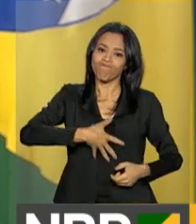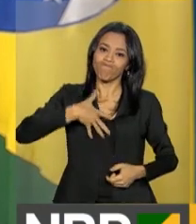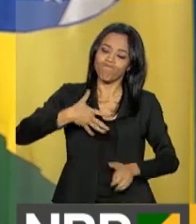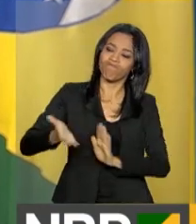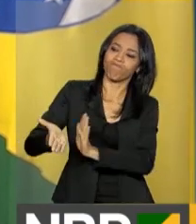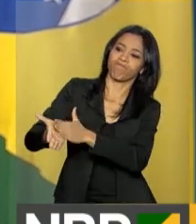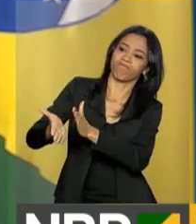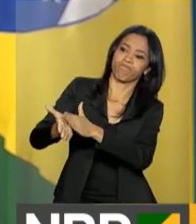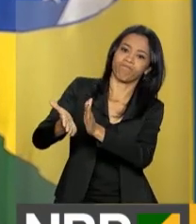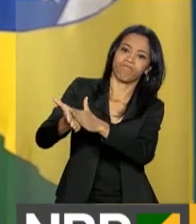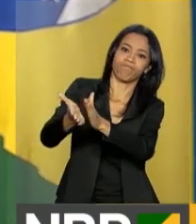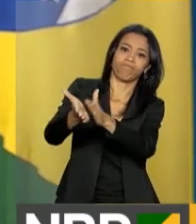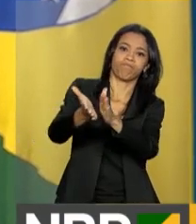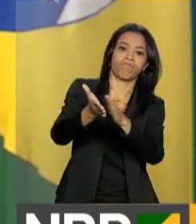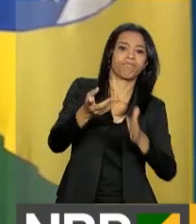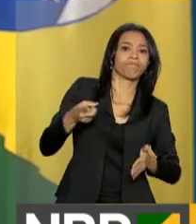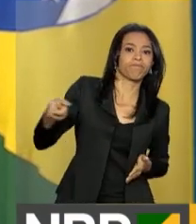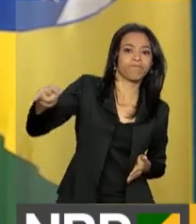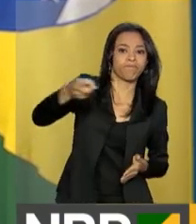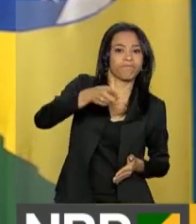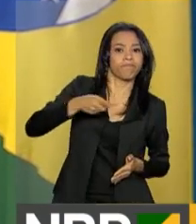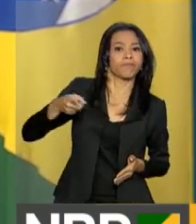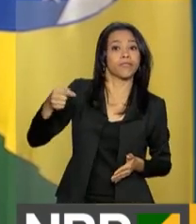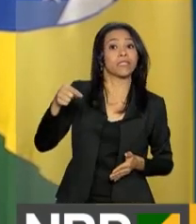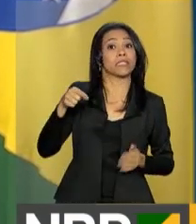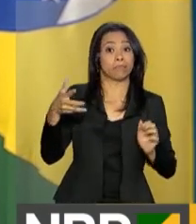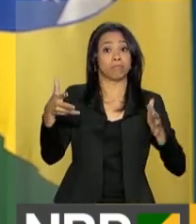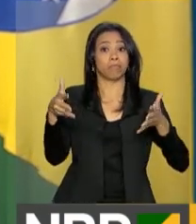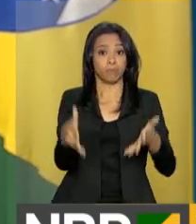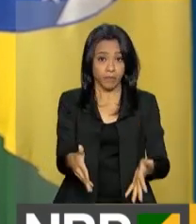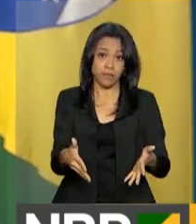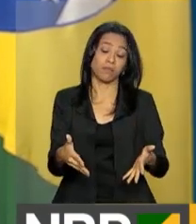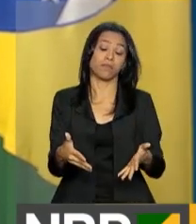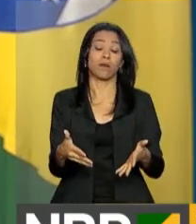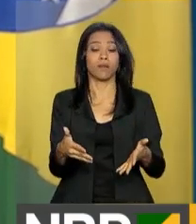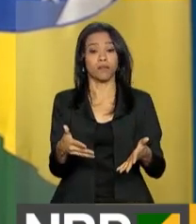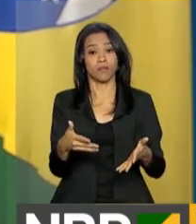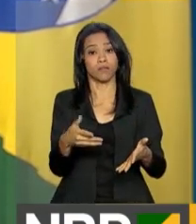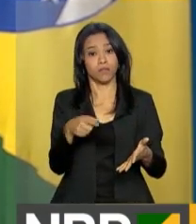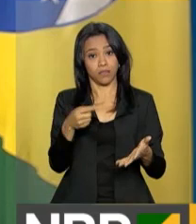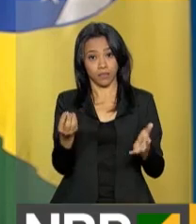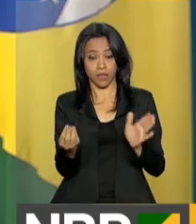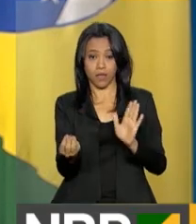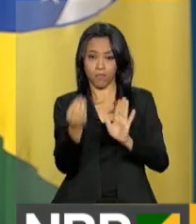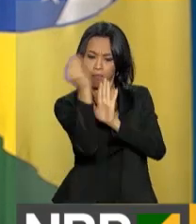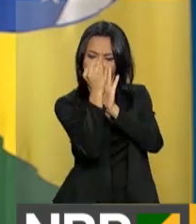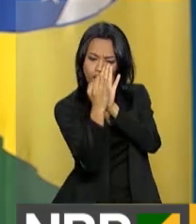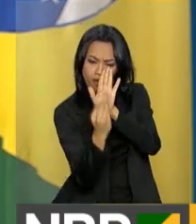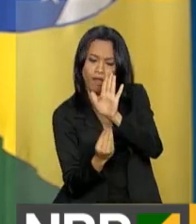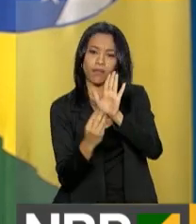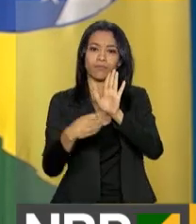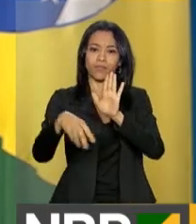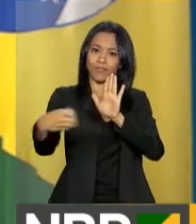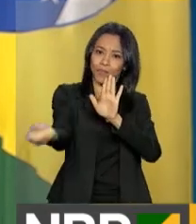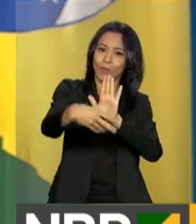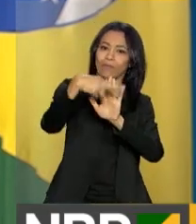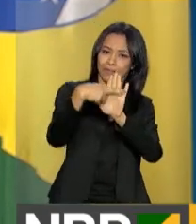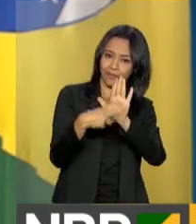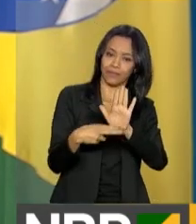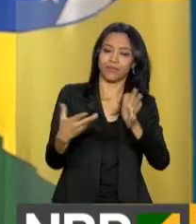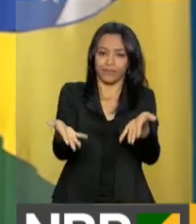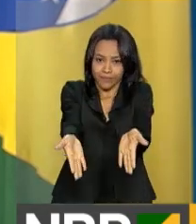aqueles é que participaram deste deste momento o que vemos essa solenidade